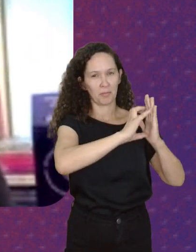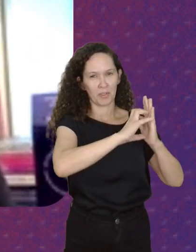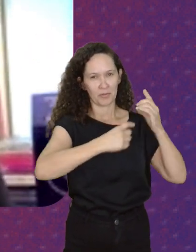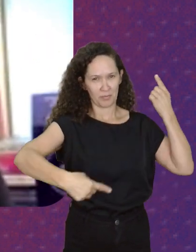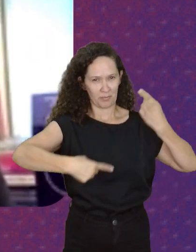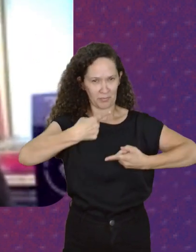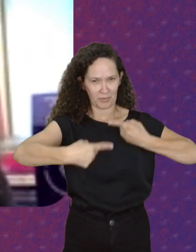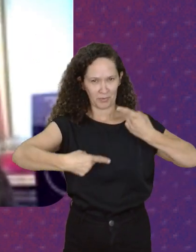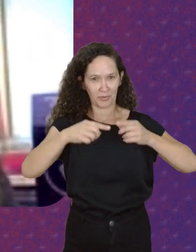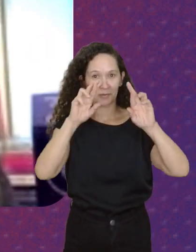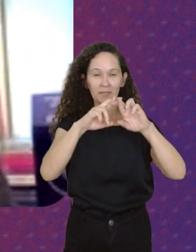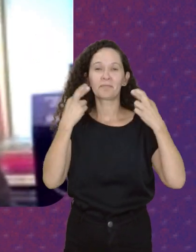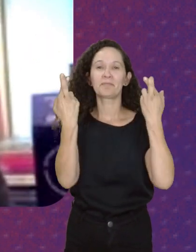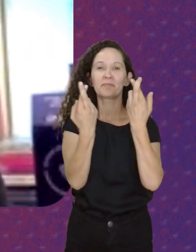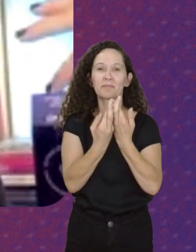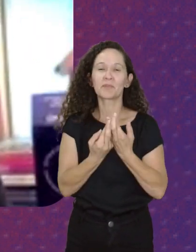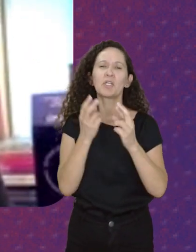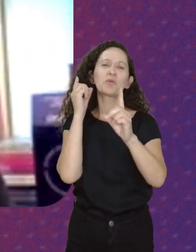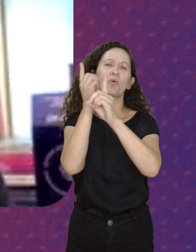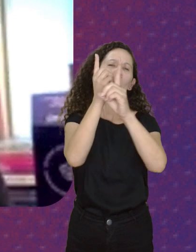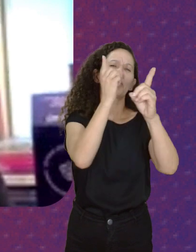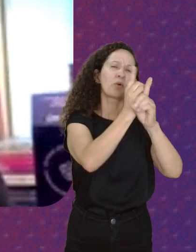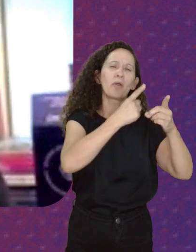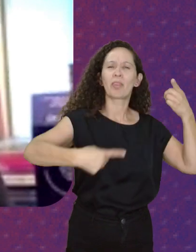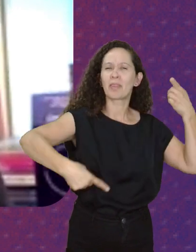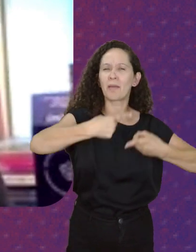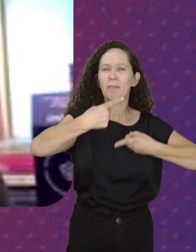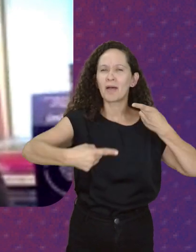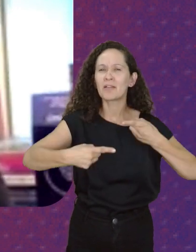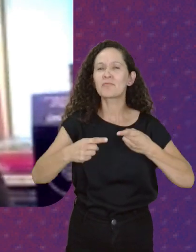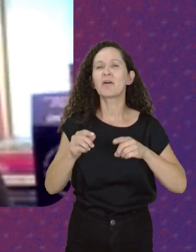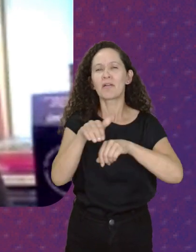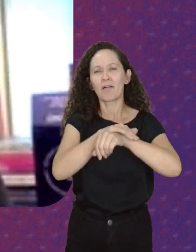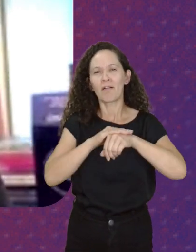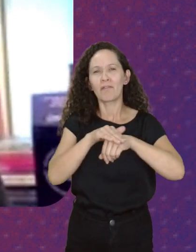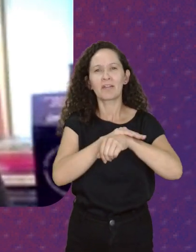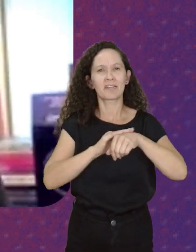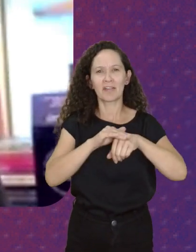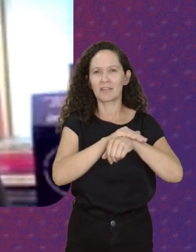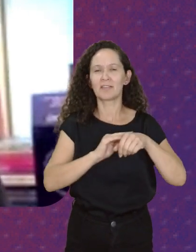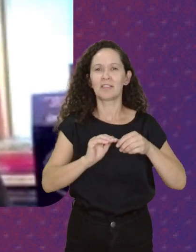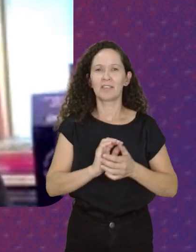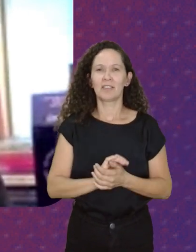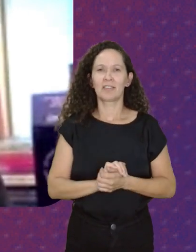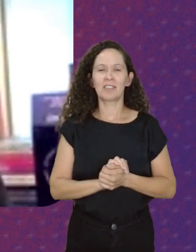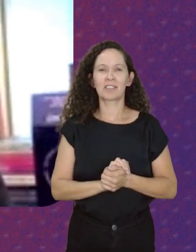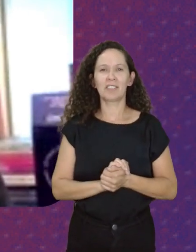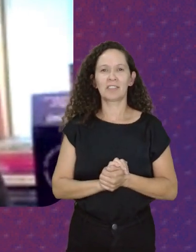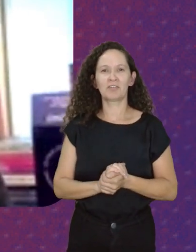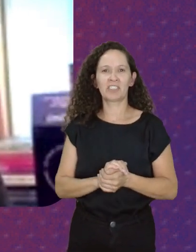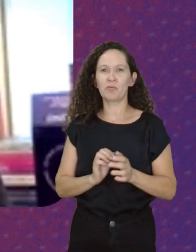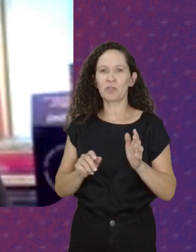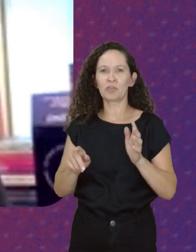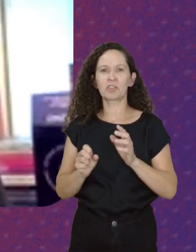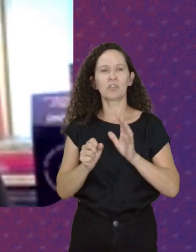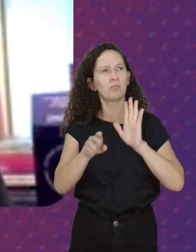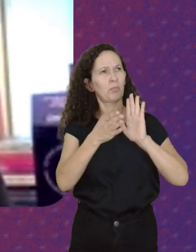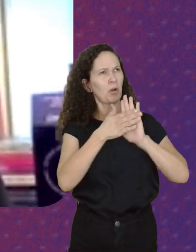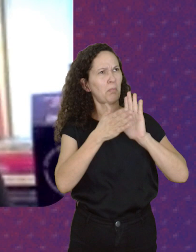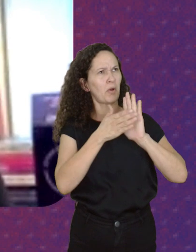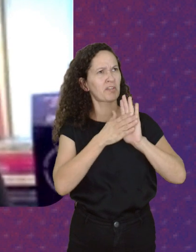políticos, reuniões, encontros, debates, para falar sobre a sua pré-candidatura, sobre as suas plataformas